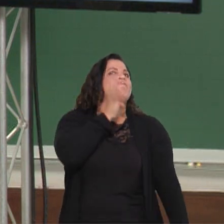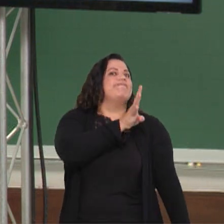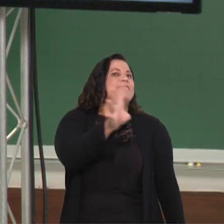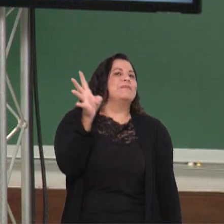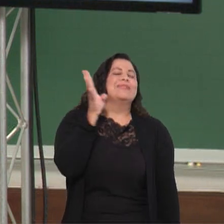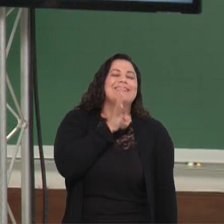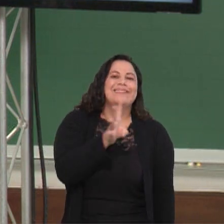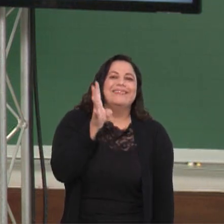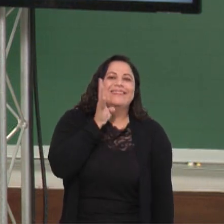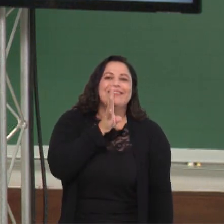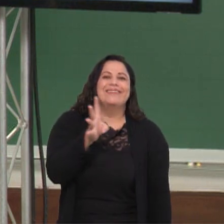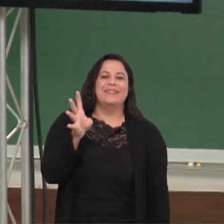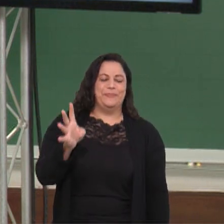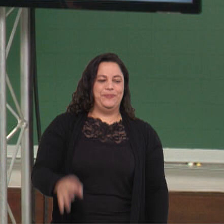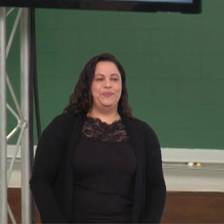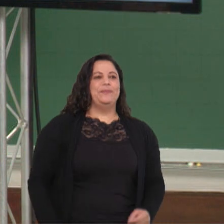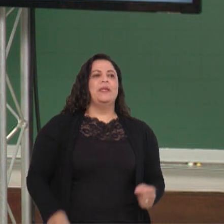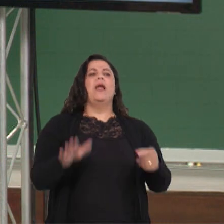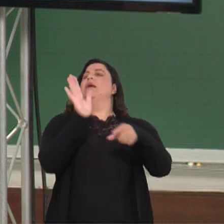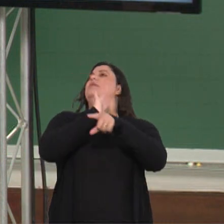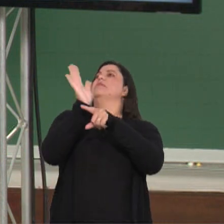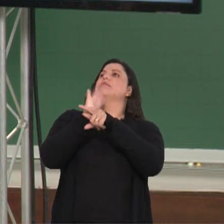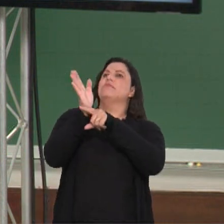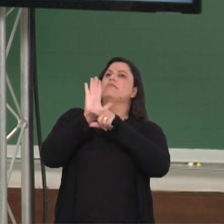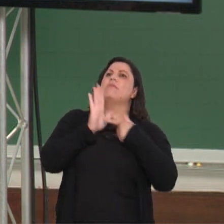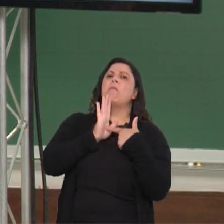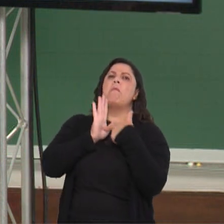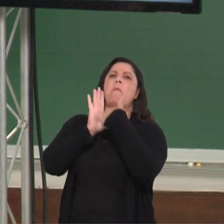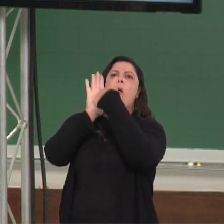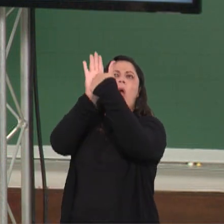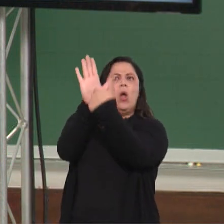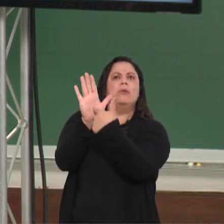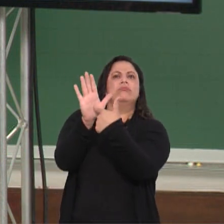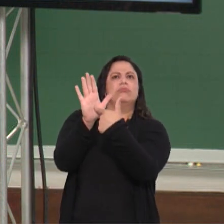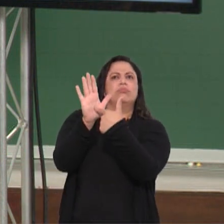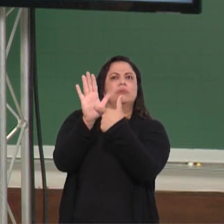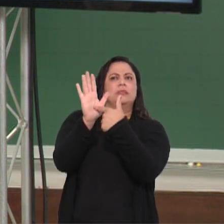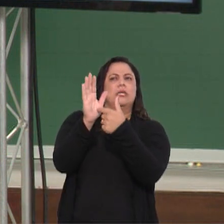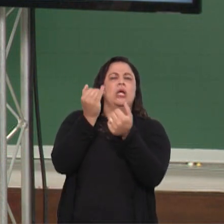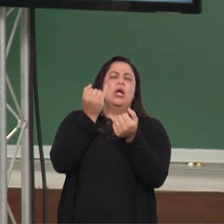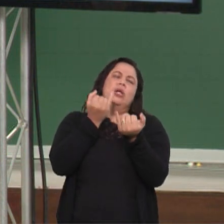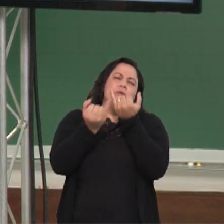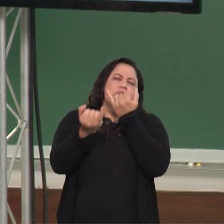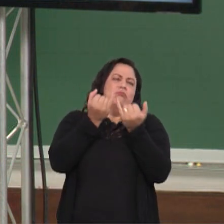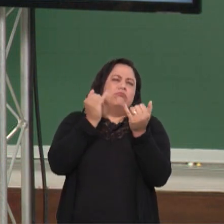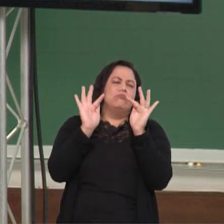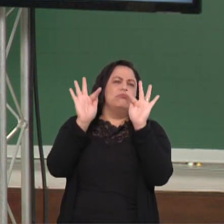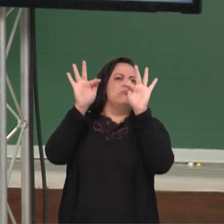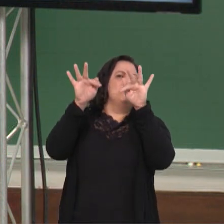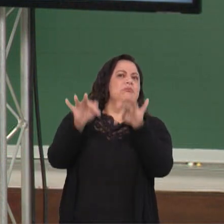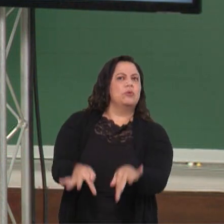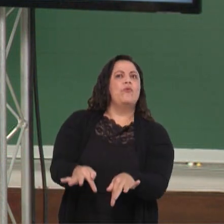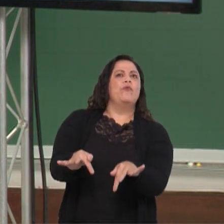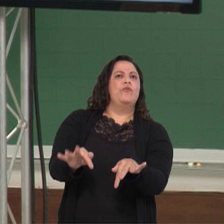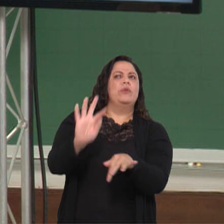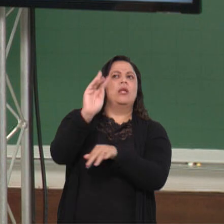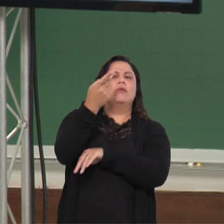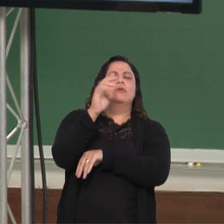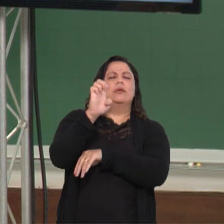Esse filme mostra Alexandria no final do helenismo, aonde conviviam